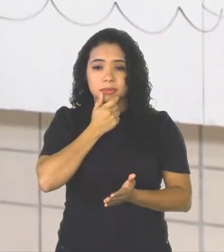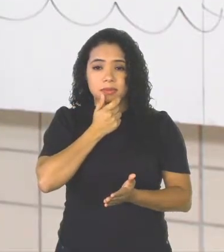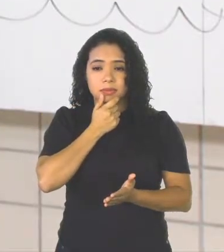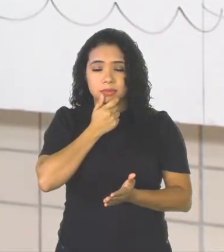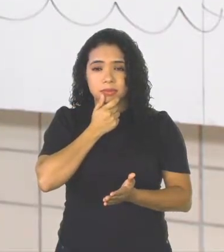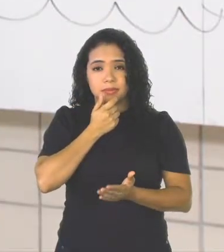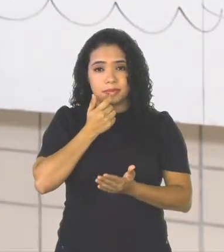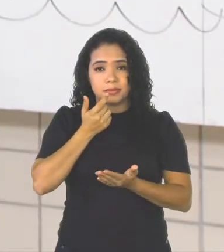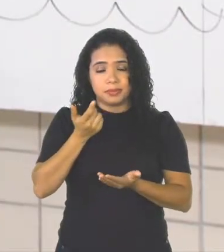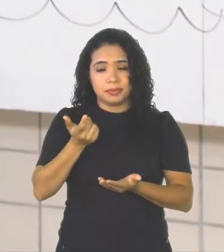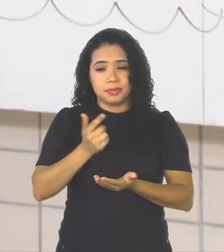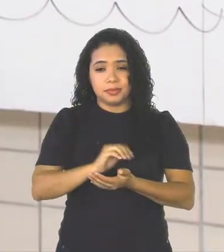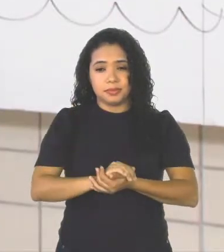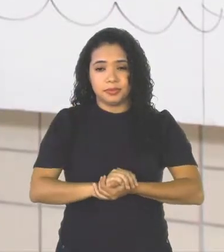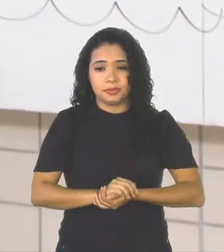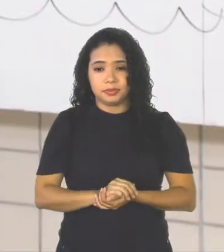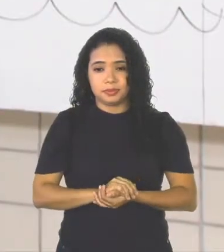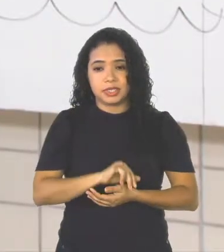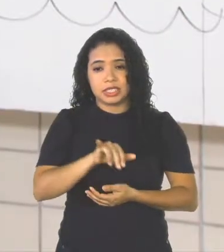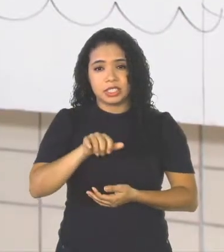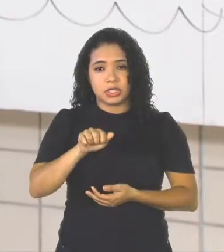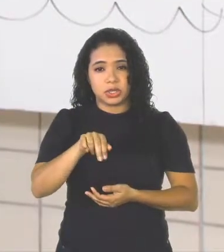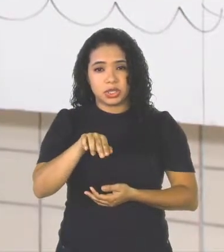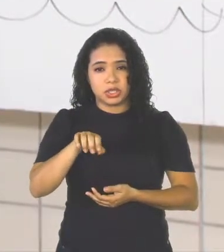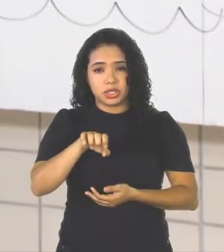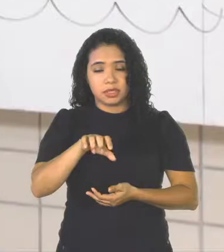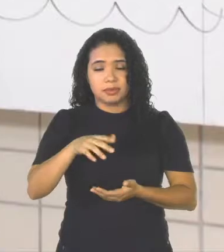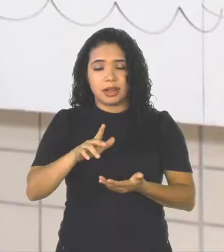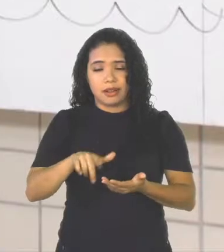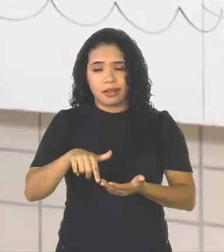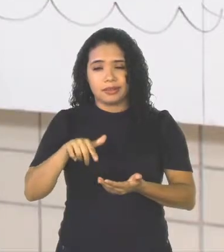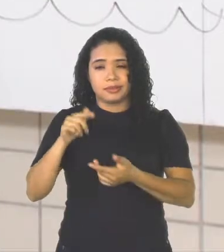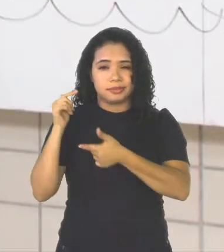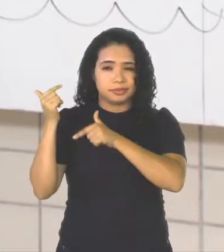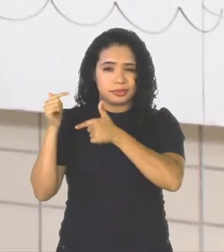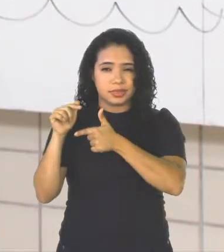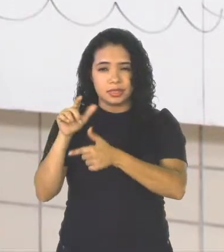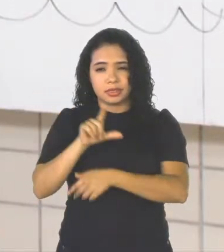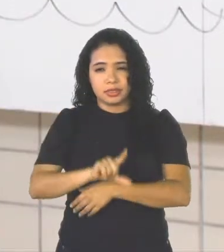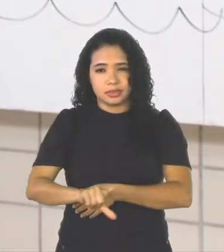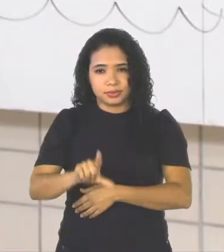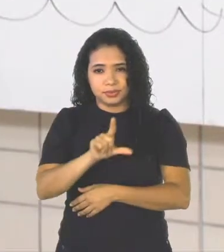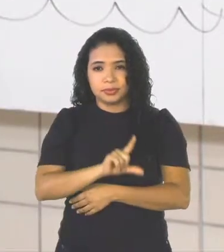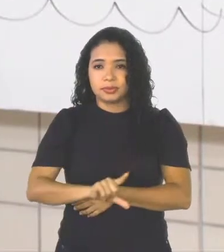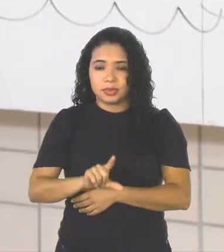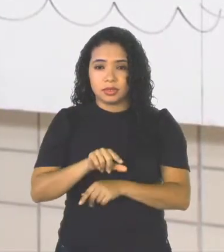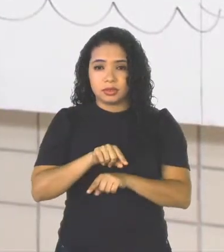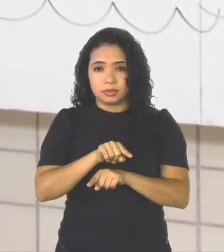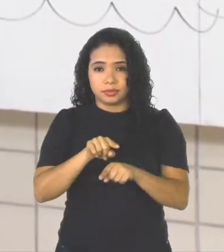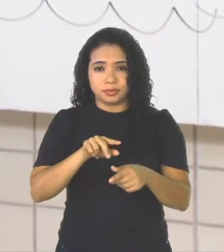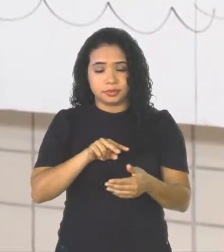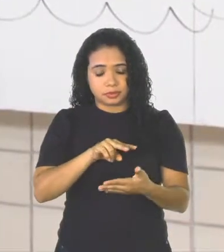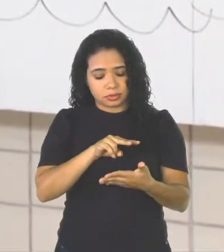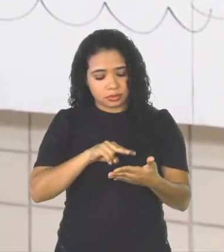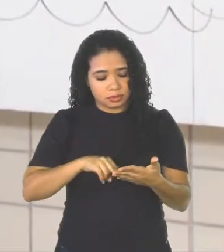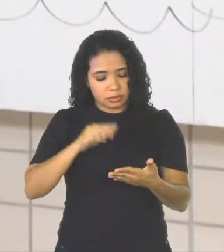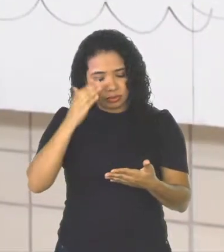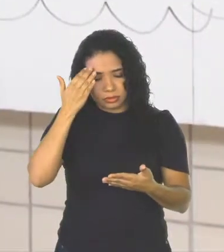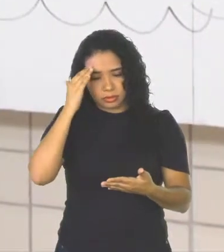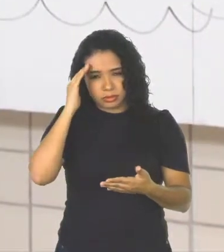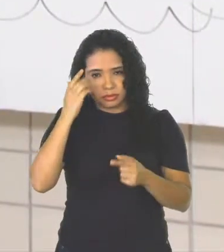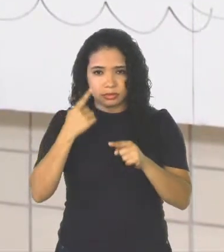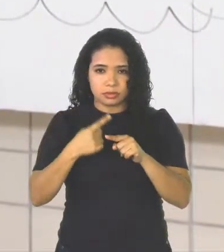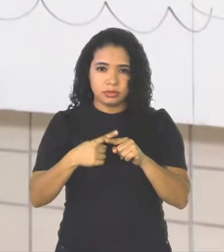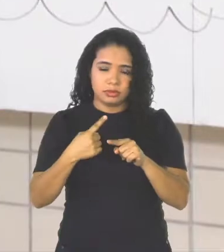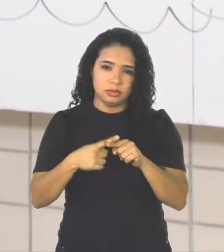Austen. Como eu disse a vocês, é um clássico da literatura. Quando vocês lerem, vocês vão entender um pouquinho por que